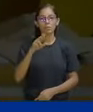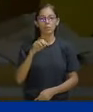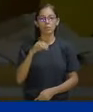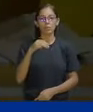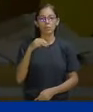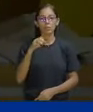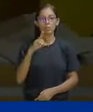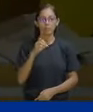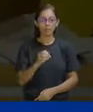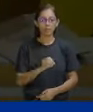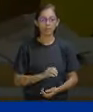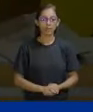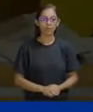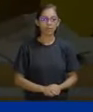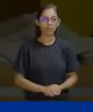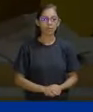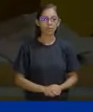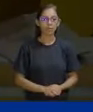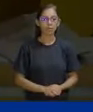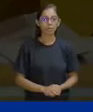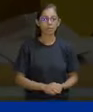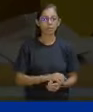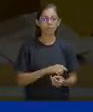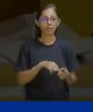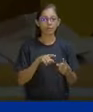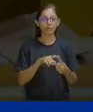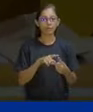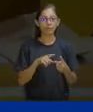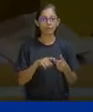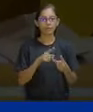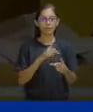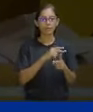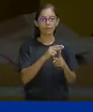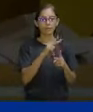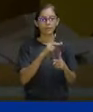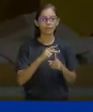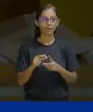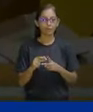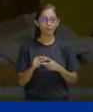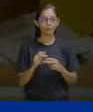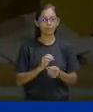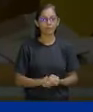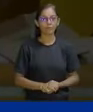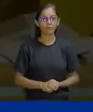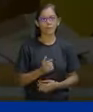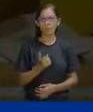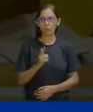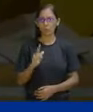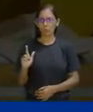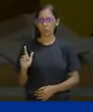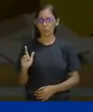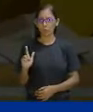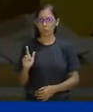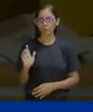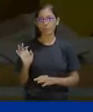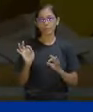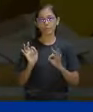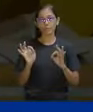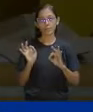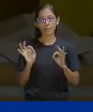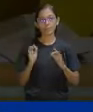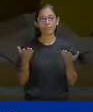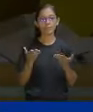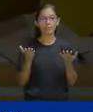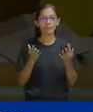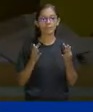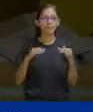os juízes Carlos Storck e Rivaldo Valente. Algo mais, excelências? Nada mais havendo,